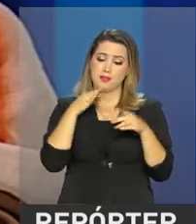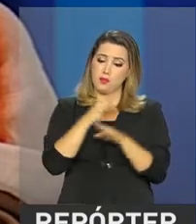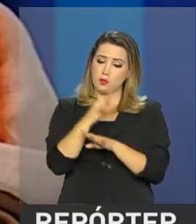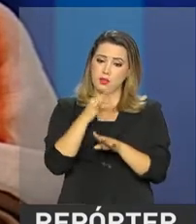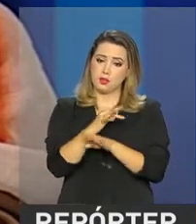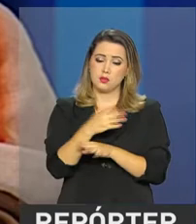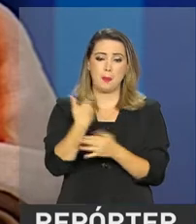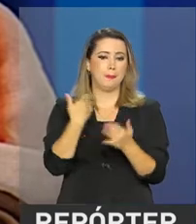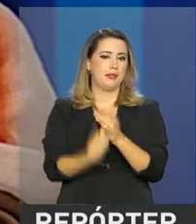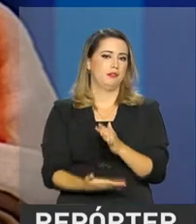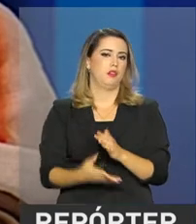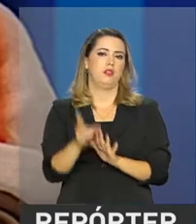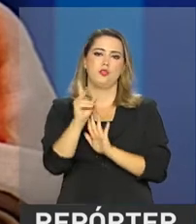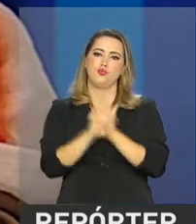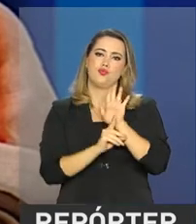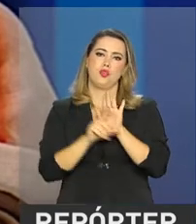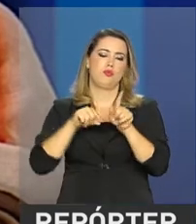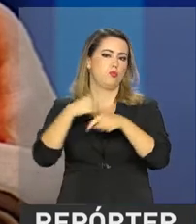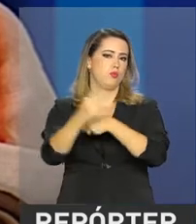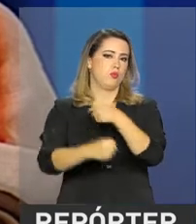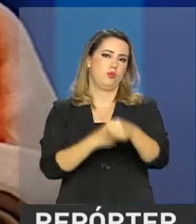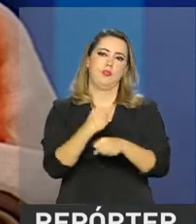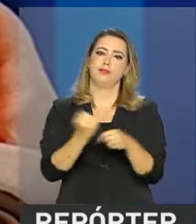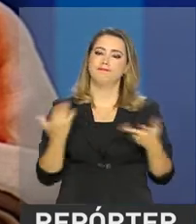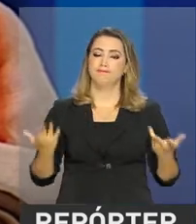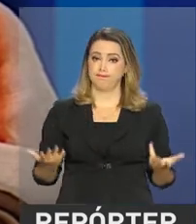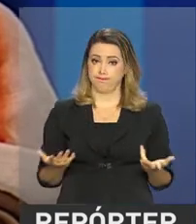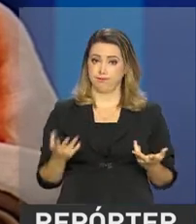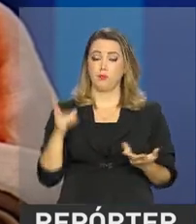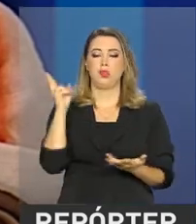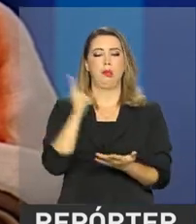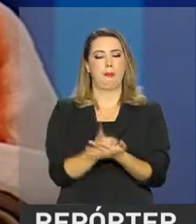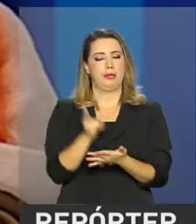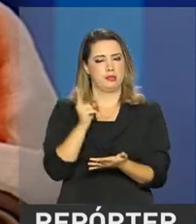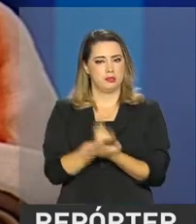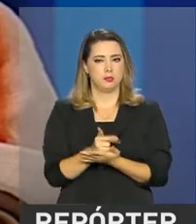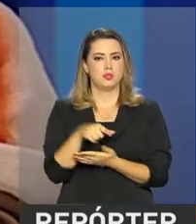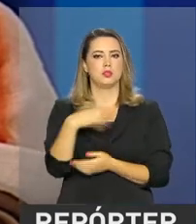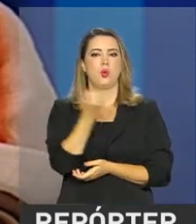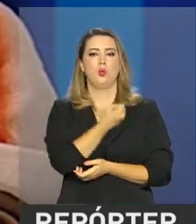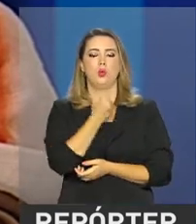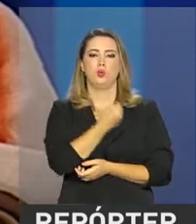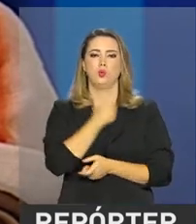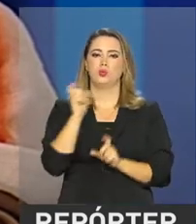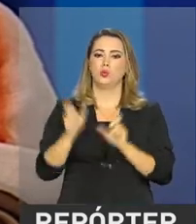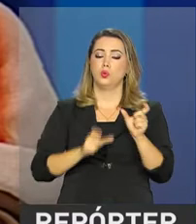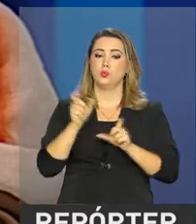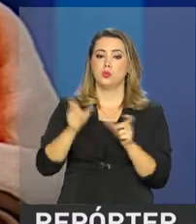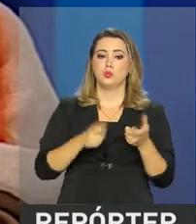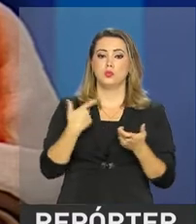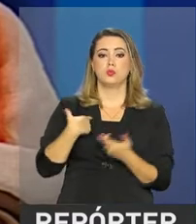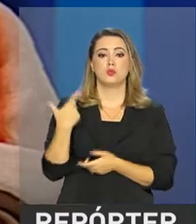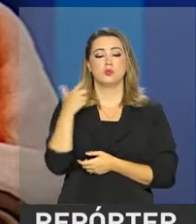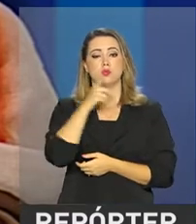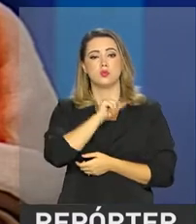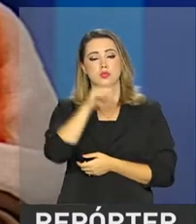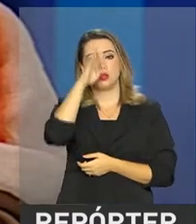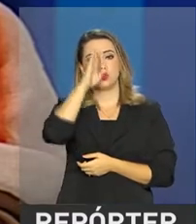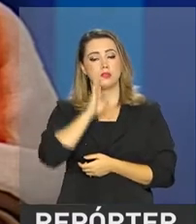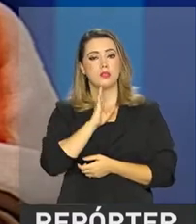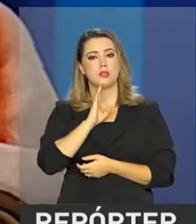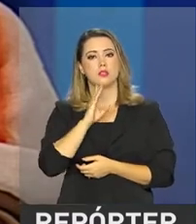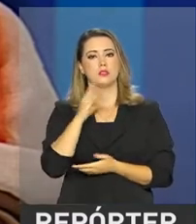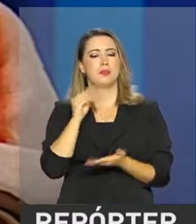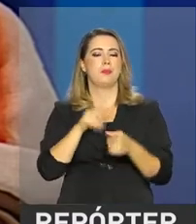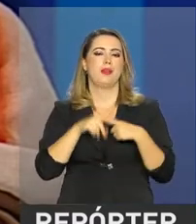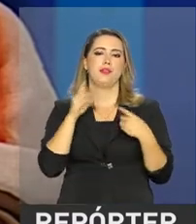comparecessem, perderiam esse direito em 2018. Ainda assim, é grande o número desses que conseguiram gratuidade e